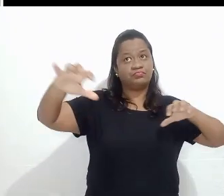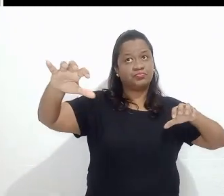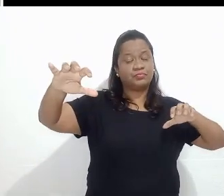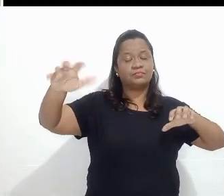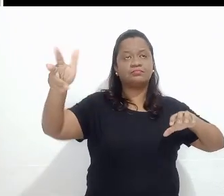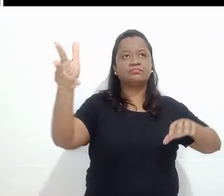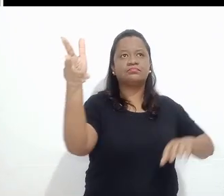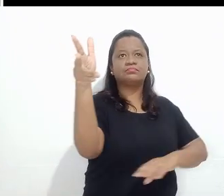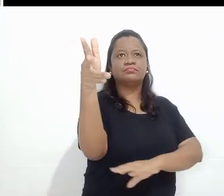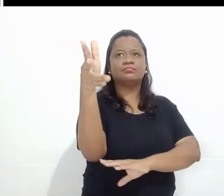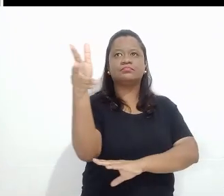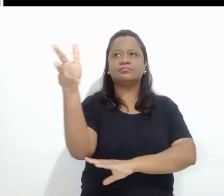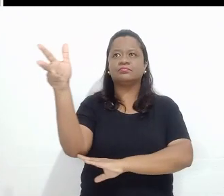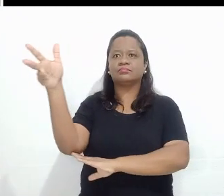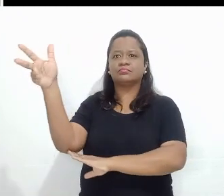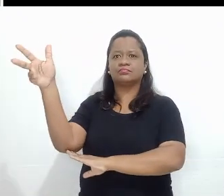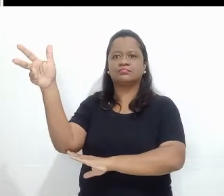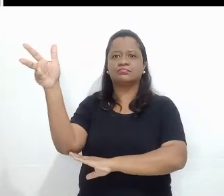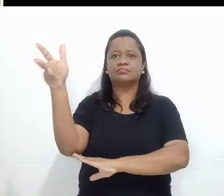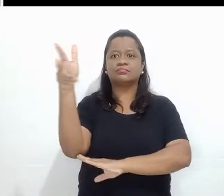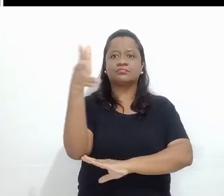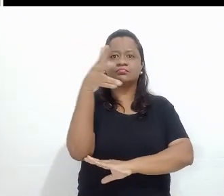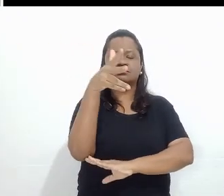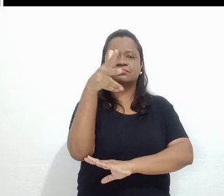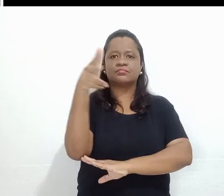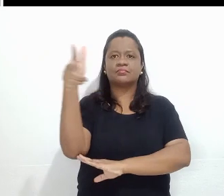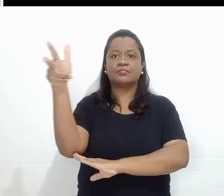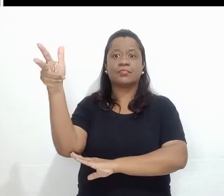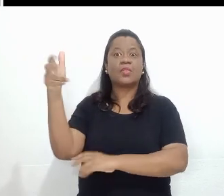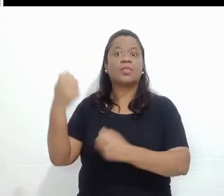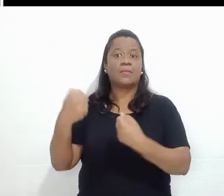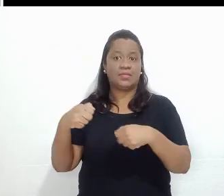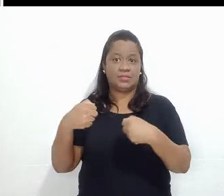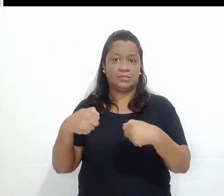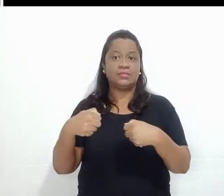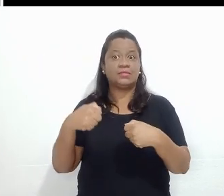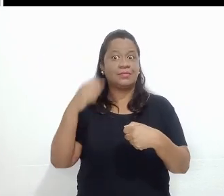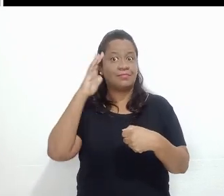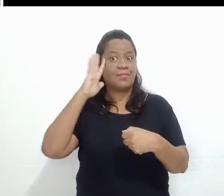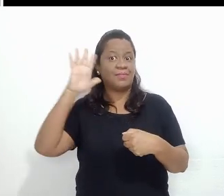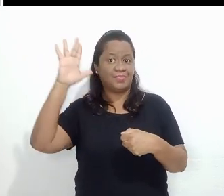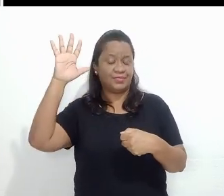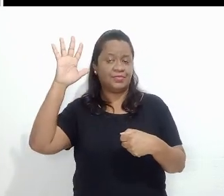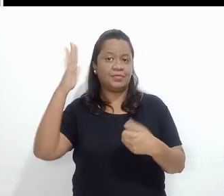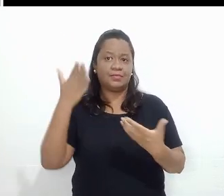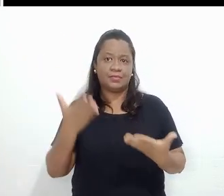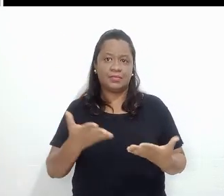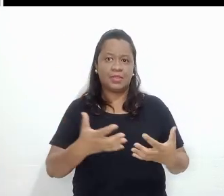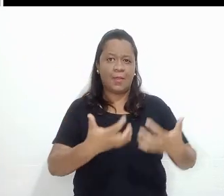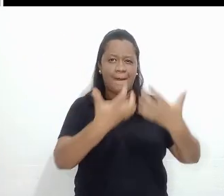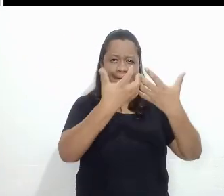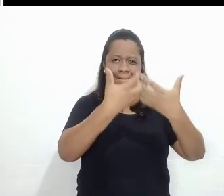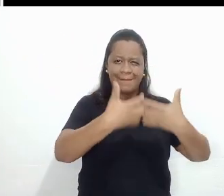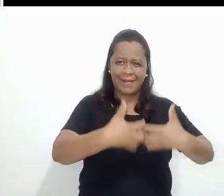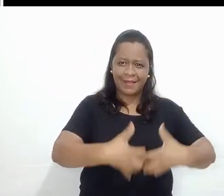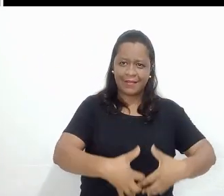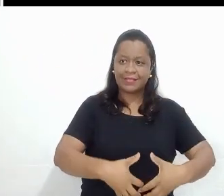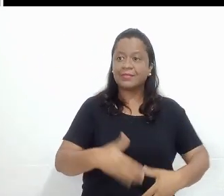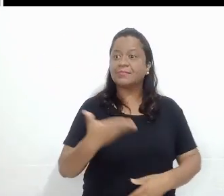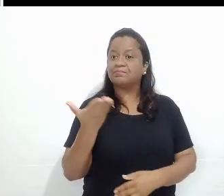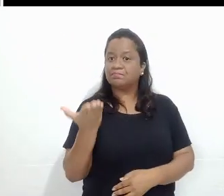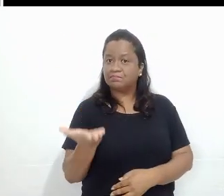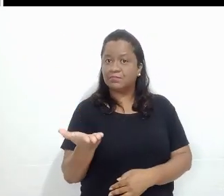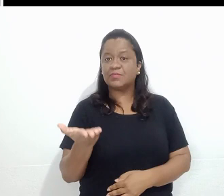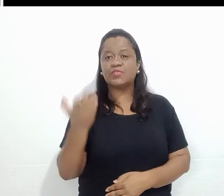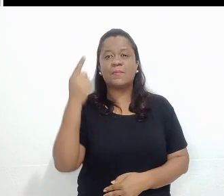os movimentos que você pensou e que você precisa, tá? Então, os maquinistas é isso, tá? Eles montam tudo relacionado